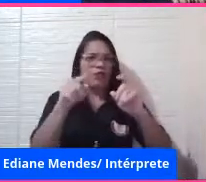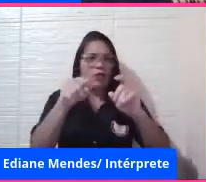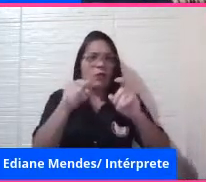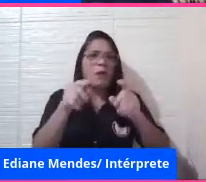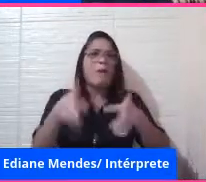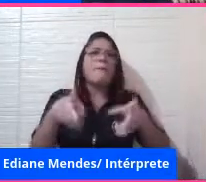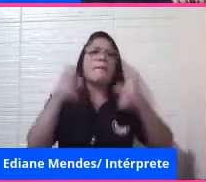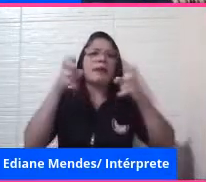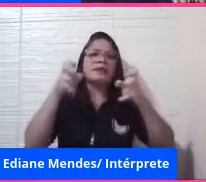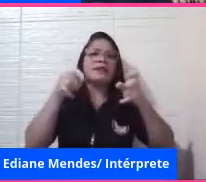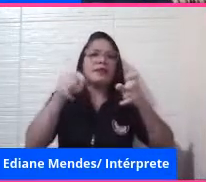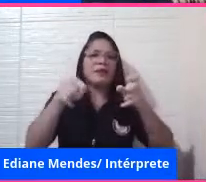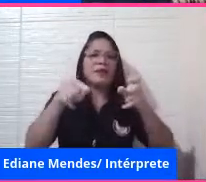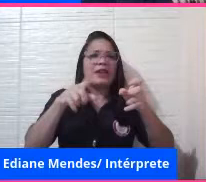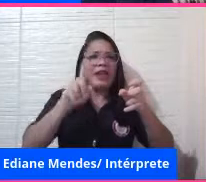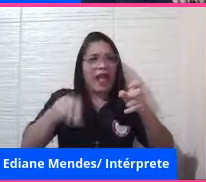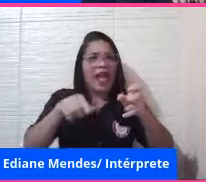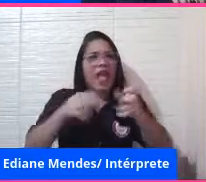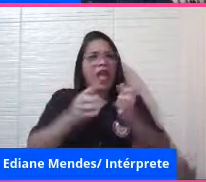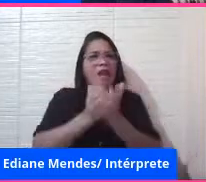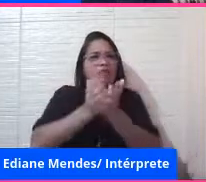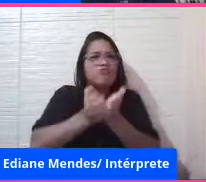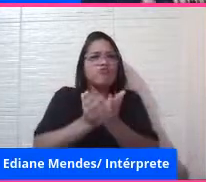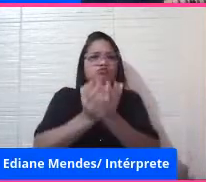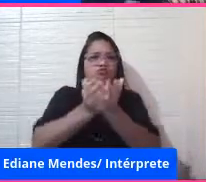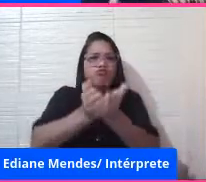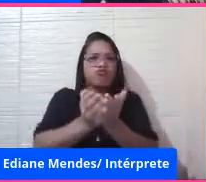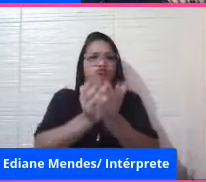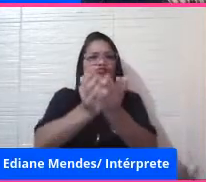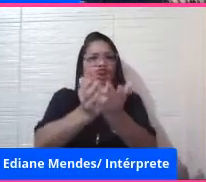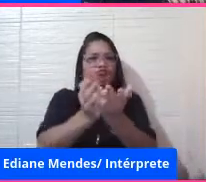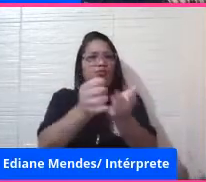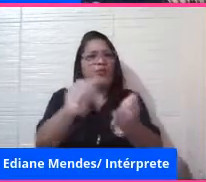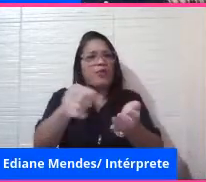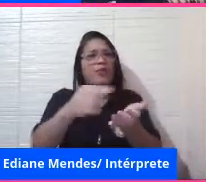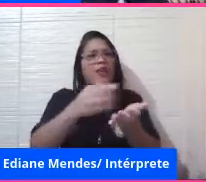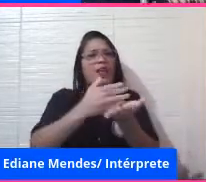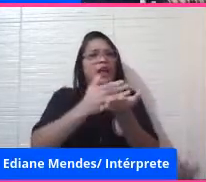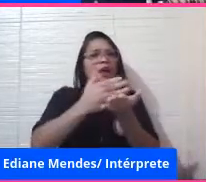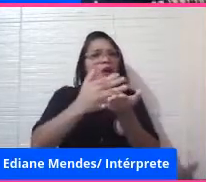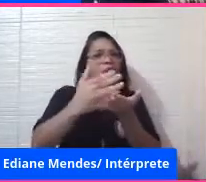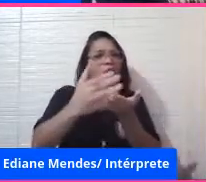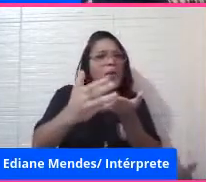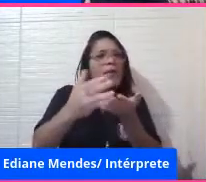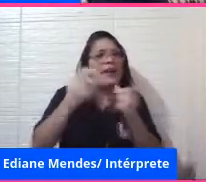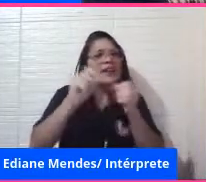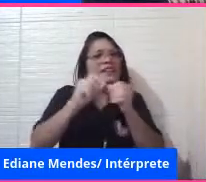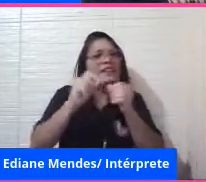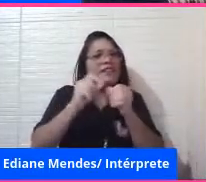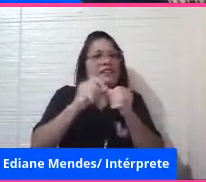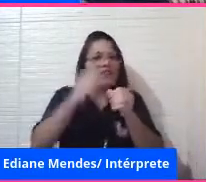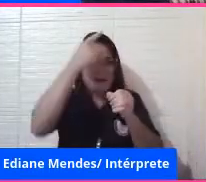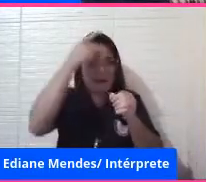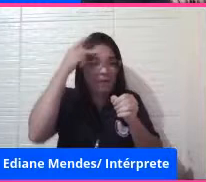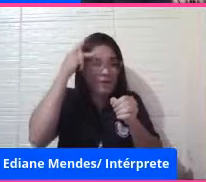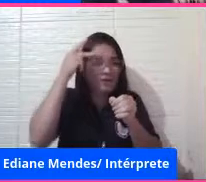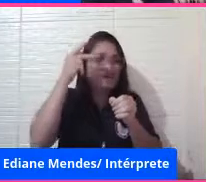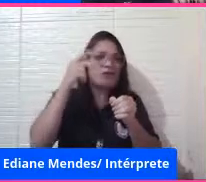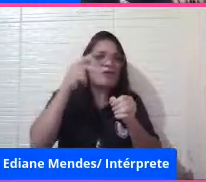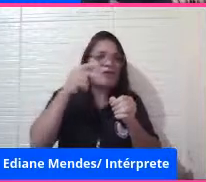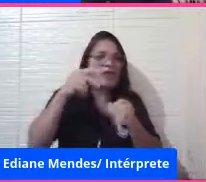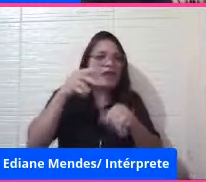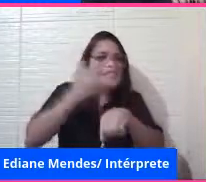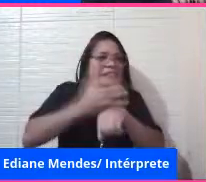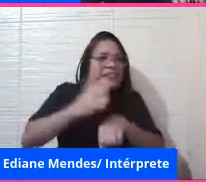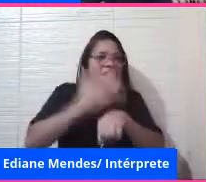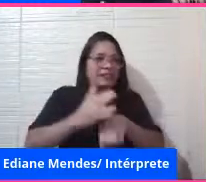que eu até aconselho ele para quem está começando na impressão 3D, se chama 3D Bend, que você vai lá e